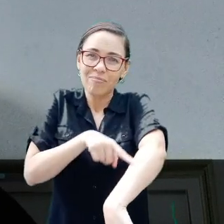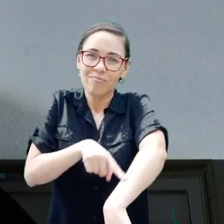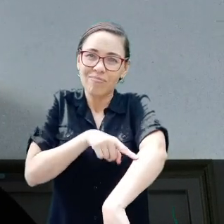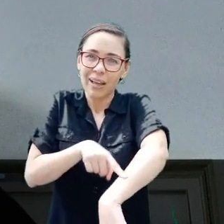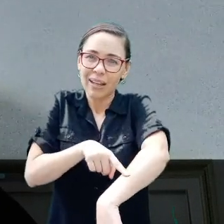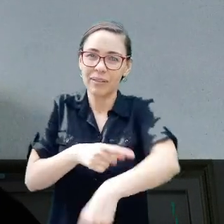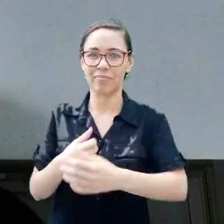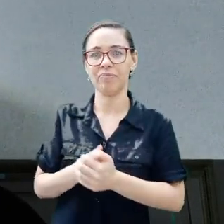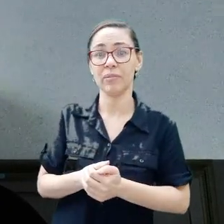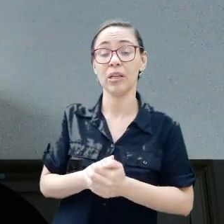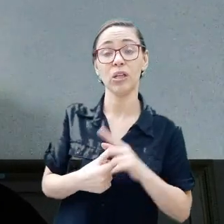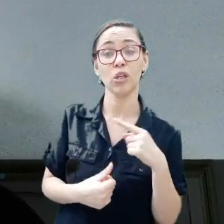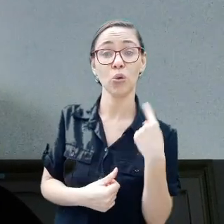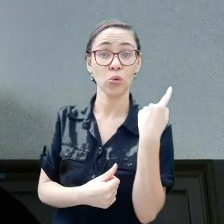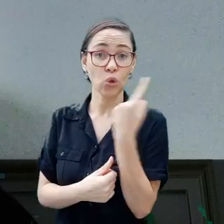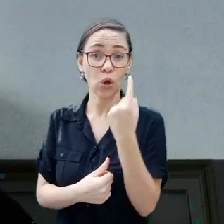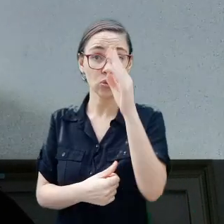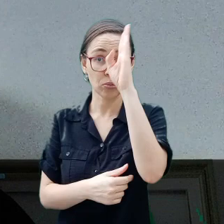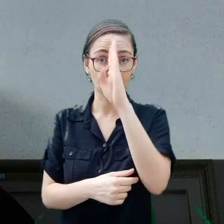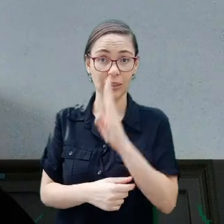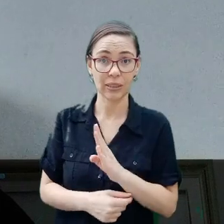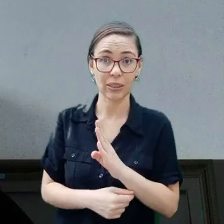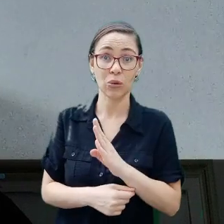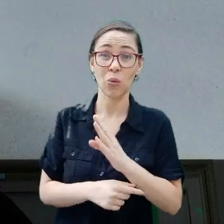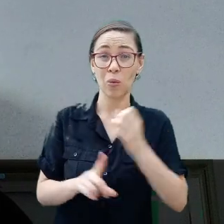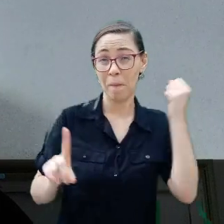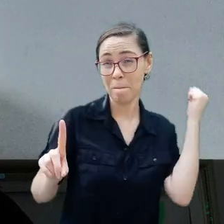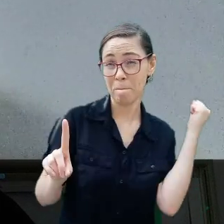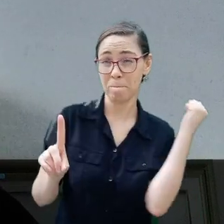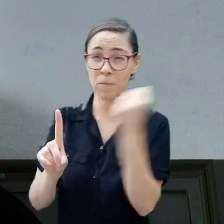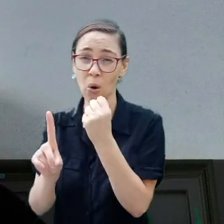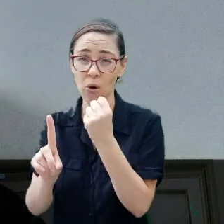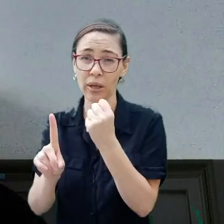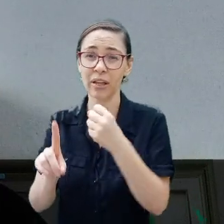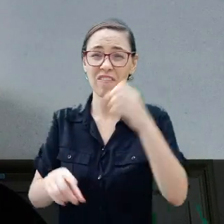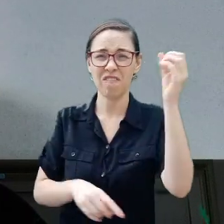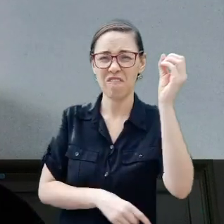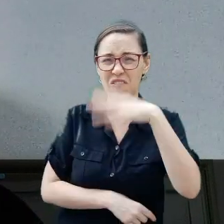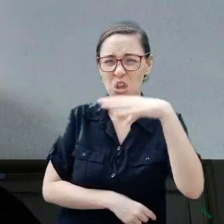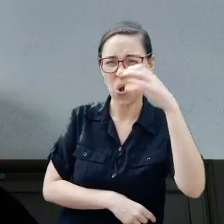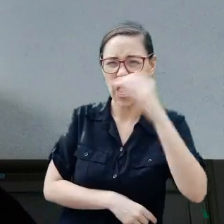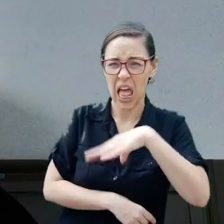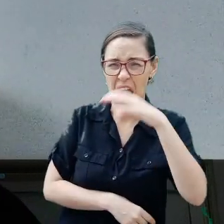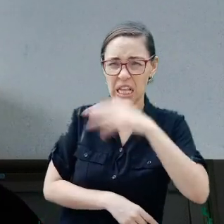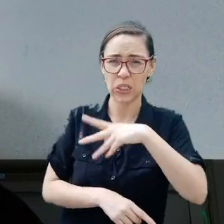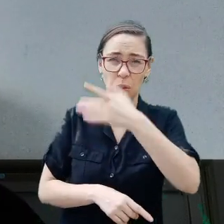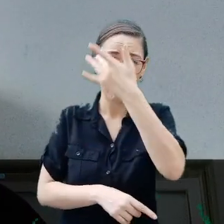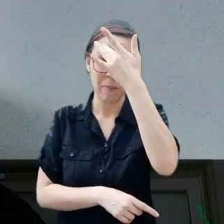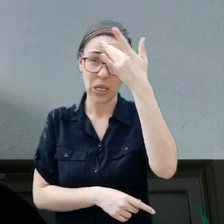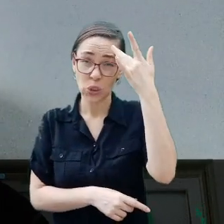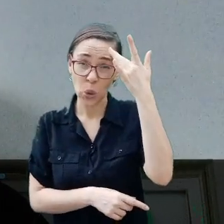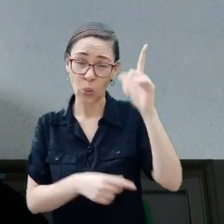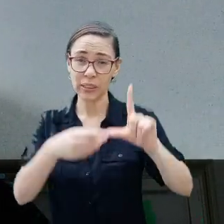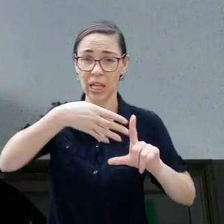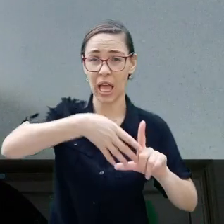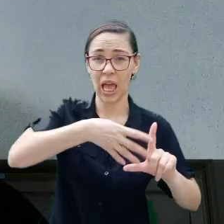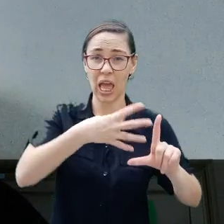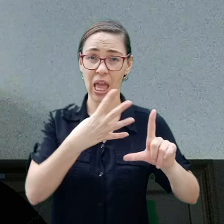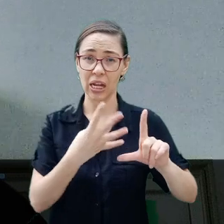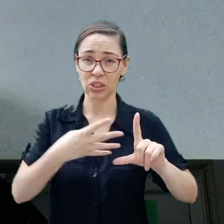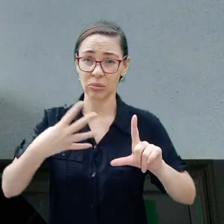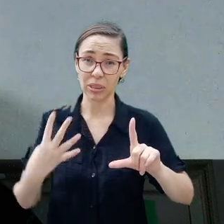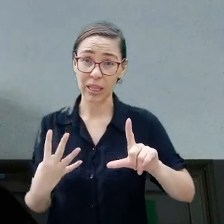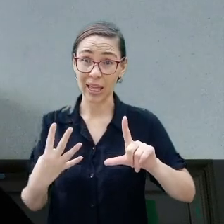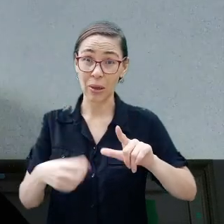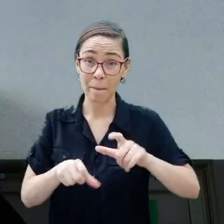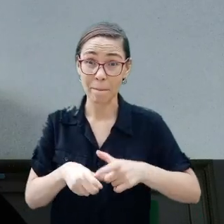produzidos por instituições importantes do nosso país já demonstram que os índices de assassinatos ou mesmo violências contra pessoas